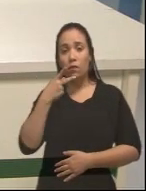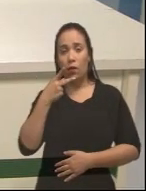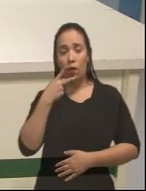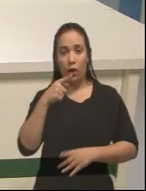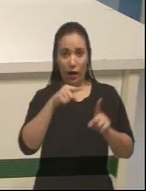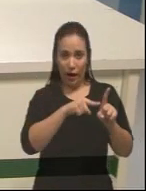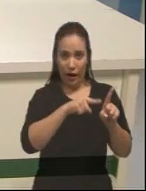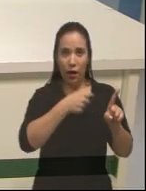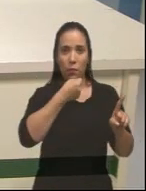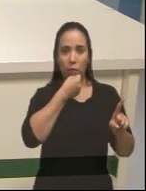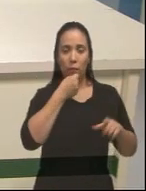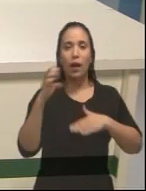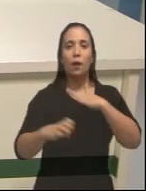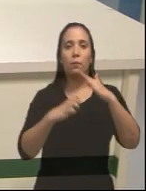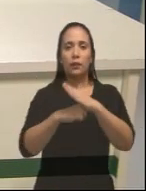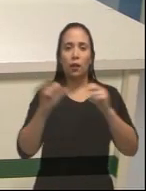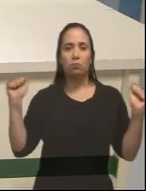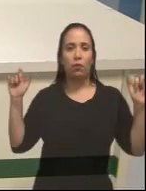Rocinha,